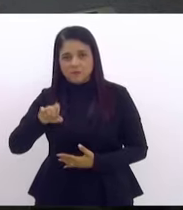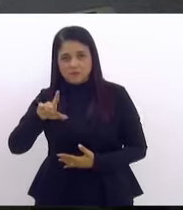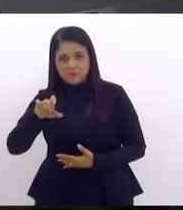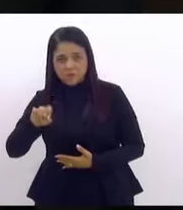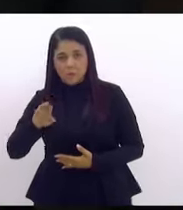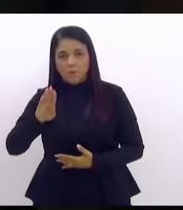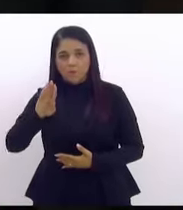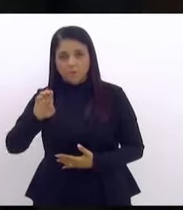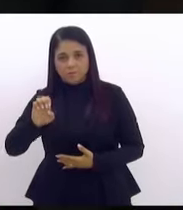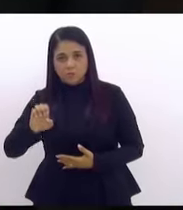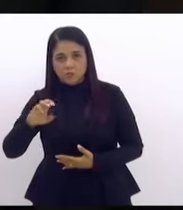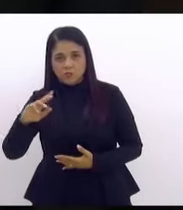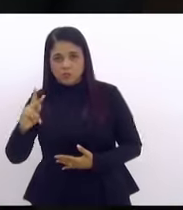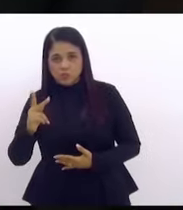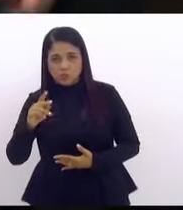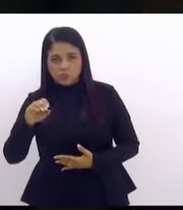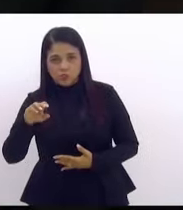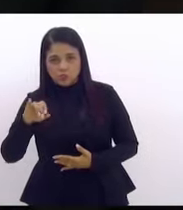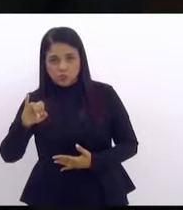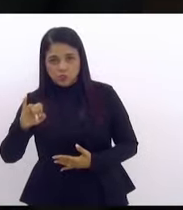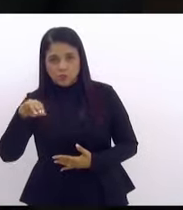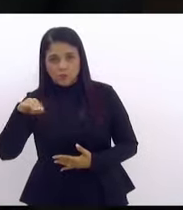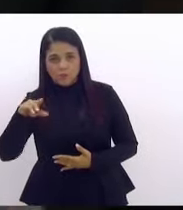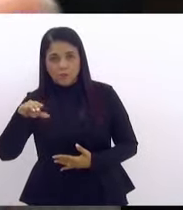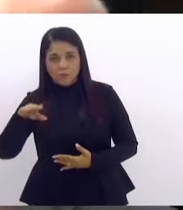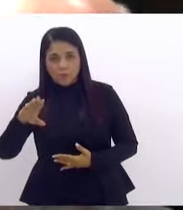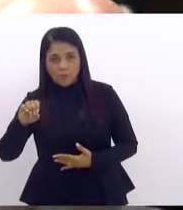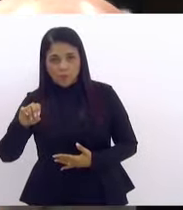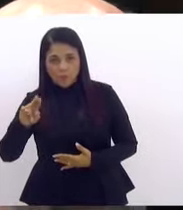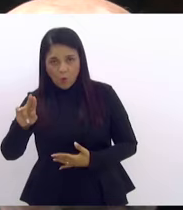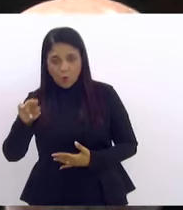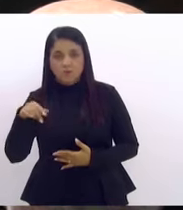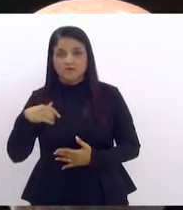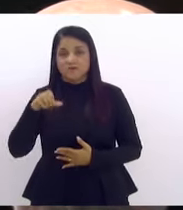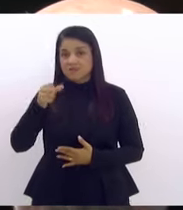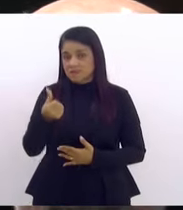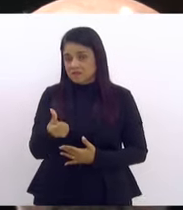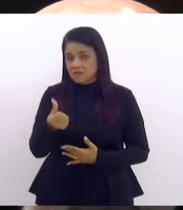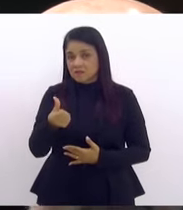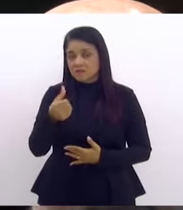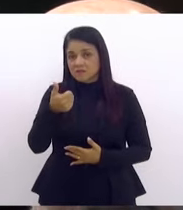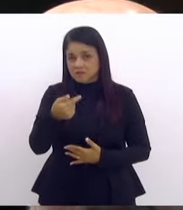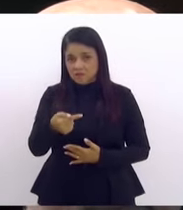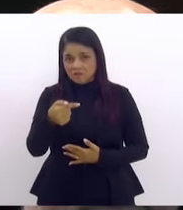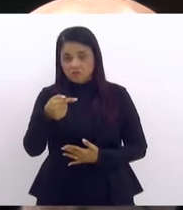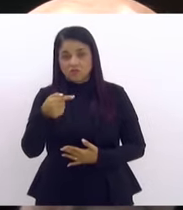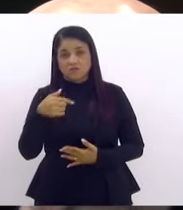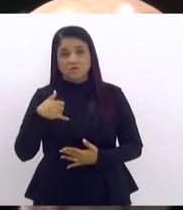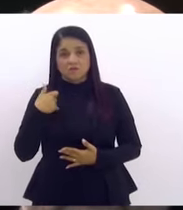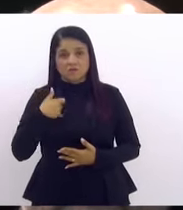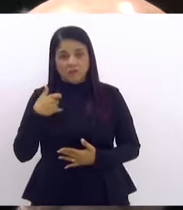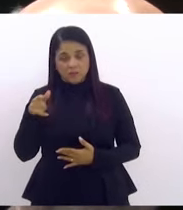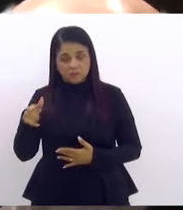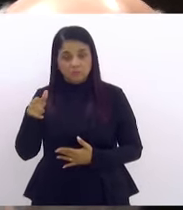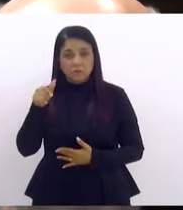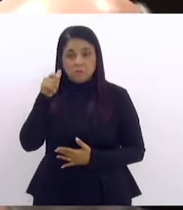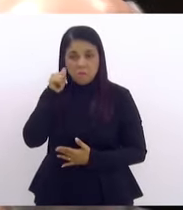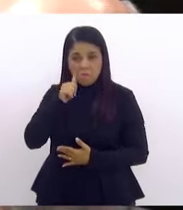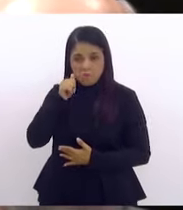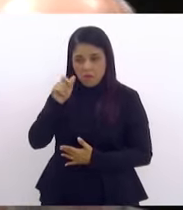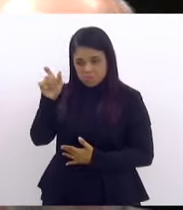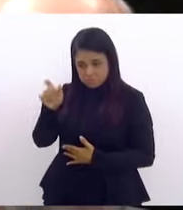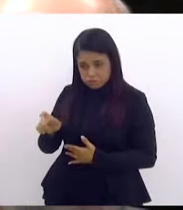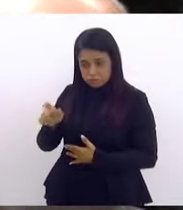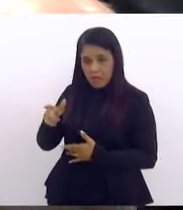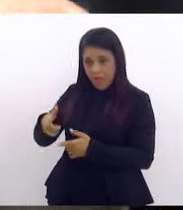Benchimol, um senhor de 67 anos que demonstrou notável bravura e coragem ao presenciar uma mulher sendo surpreendida